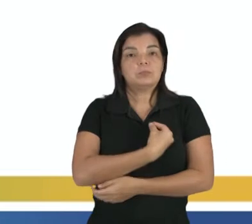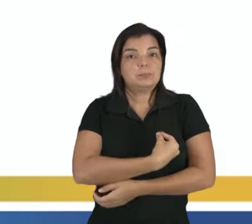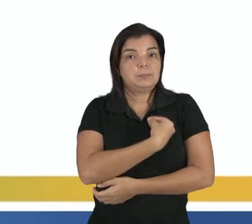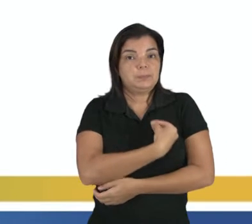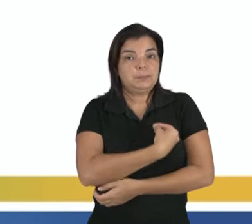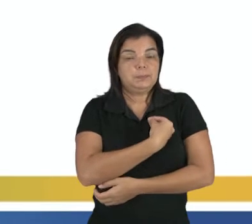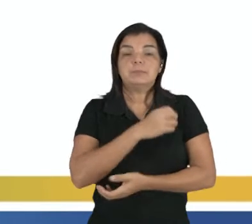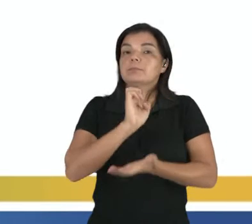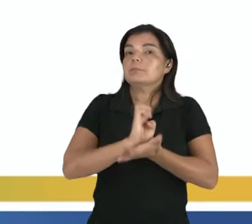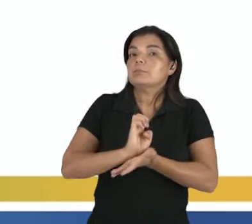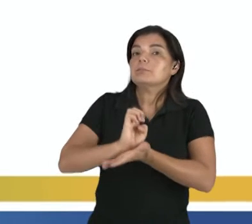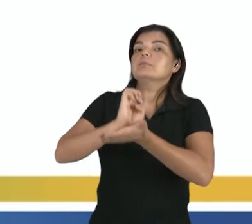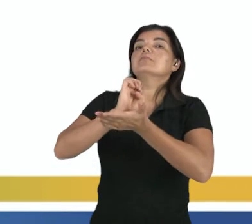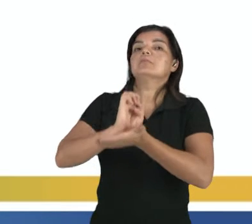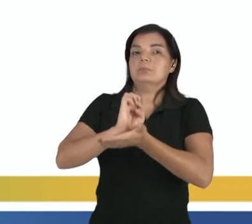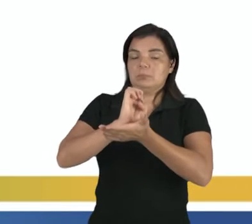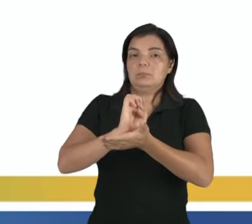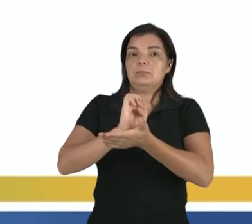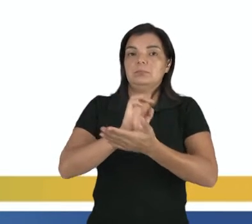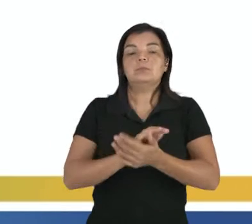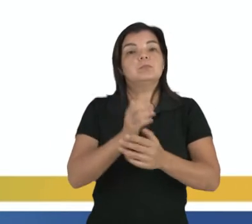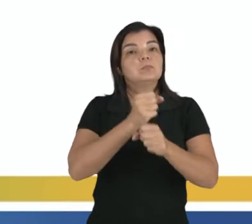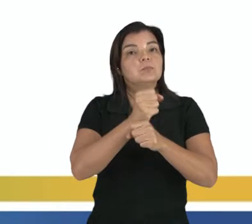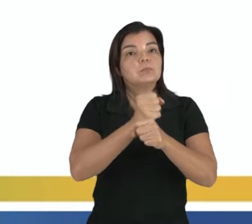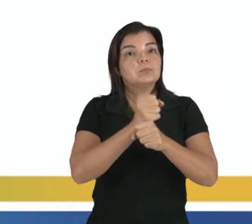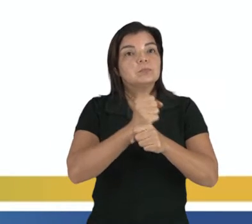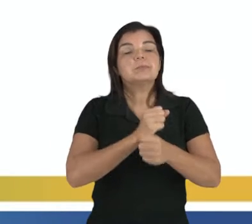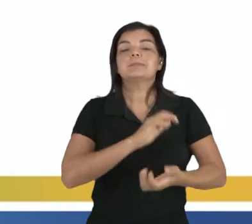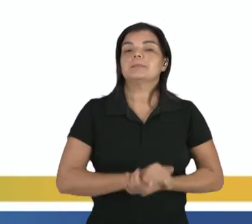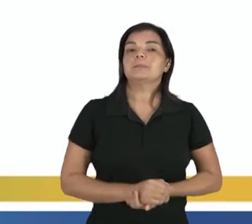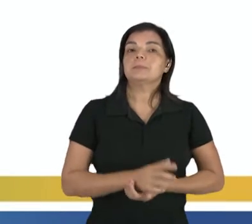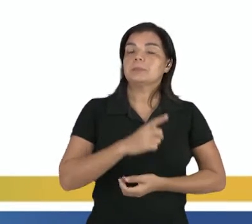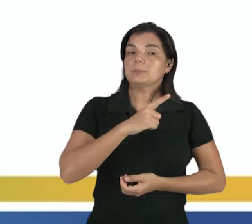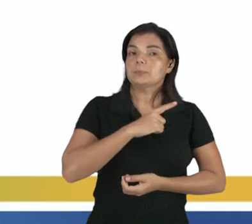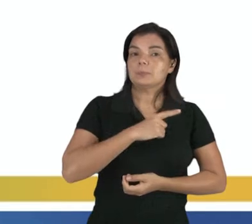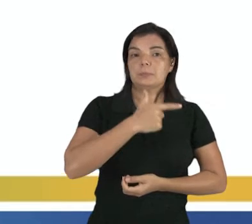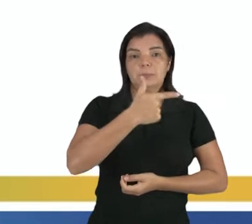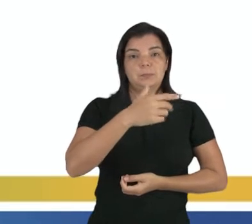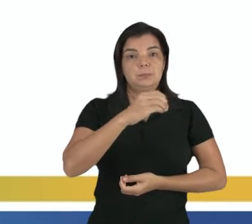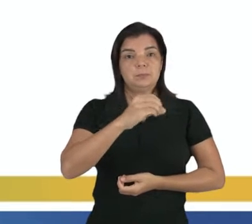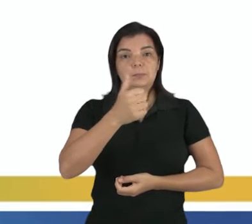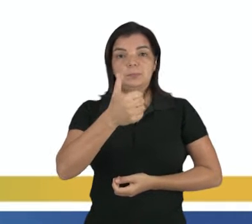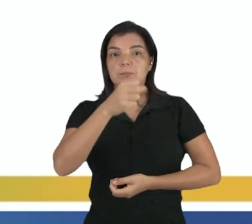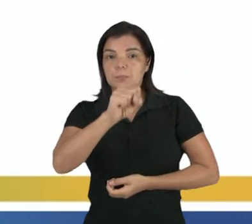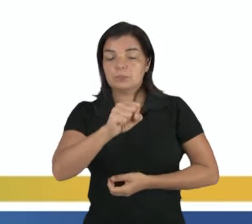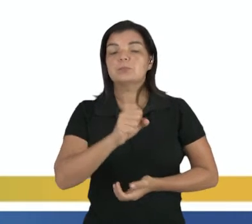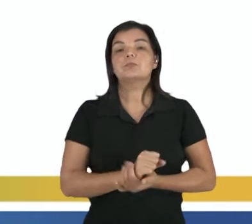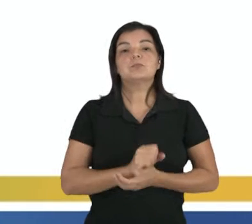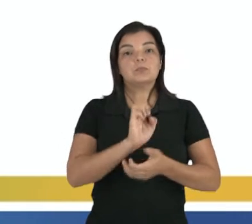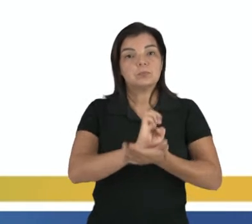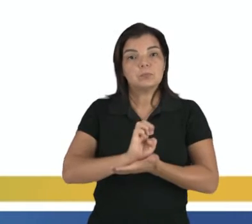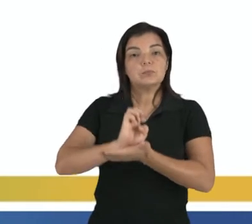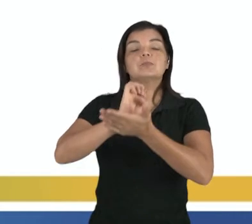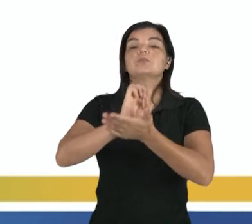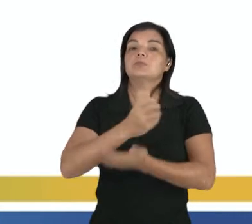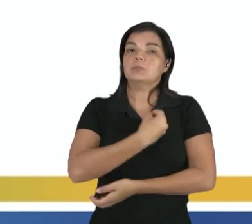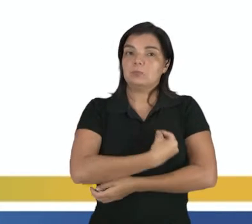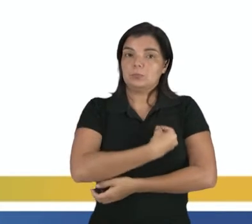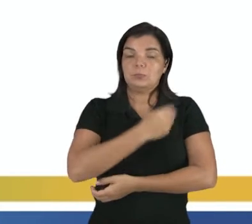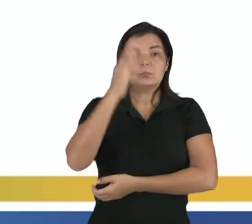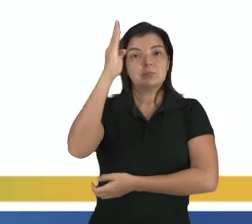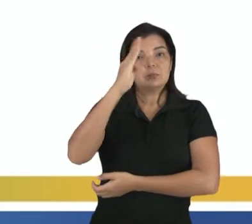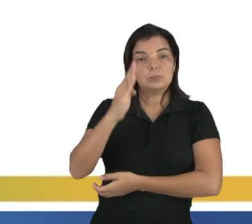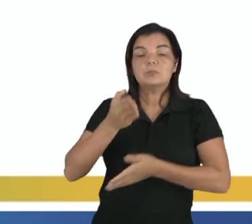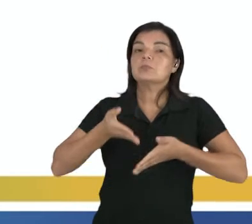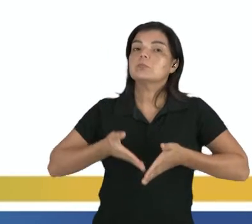dele, qual é a esperança dele em anos, né? Então nós temos que em 2018 a esperança da população